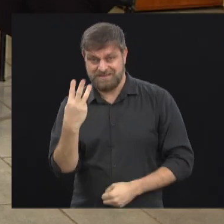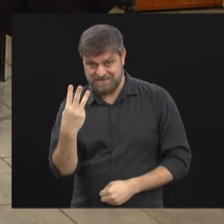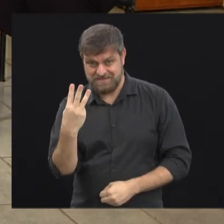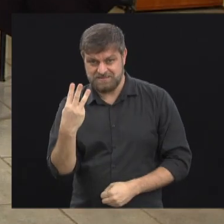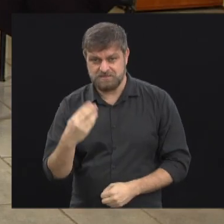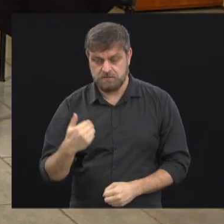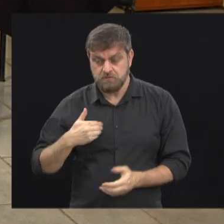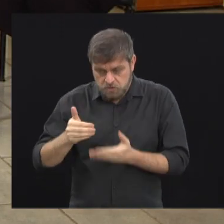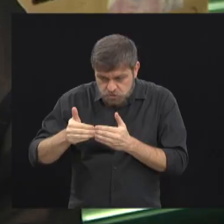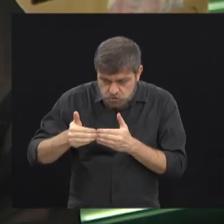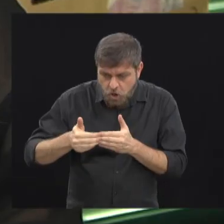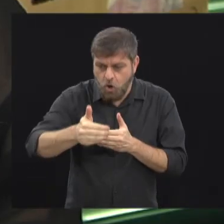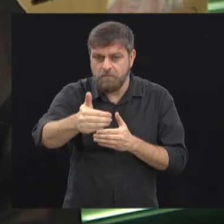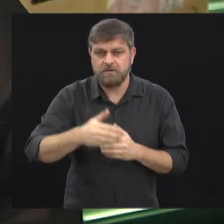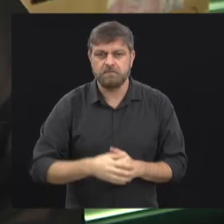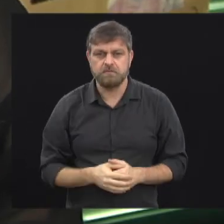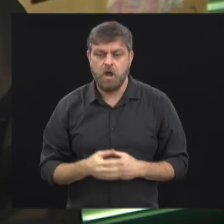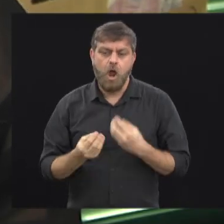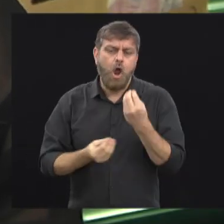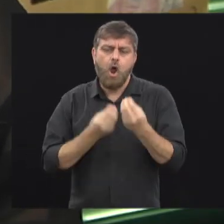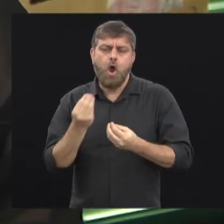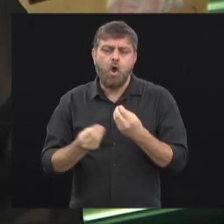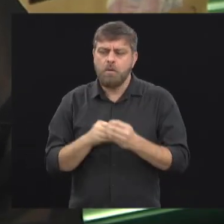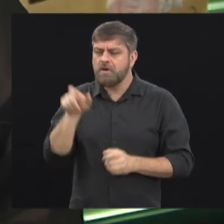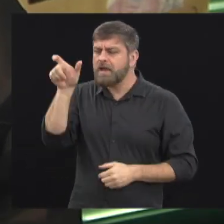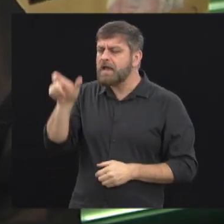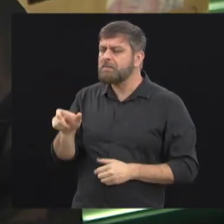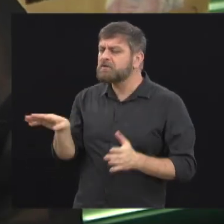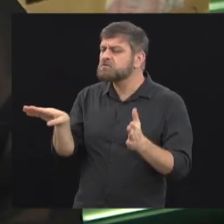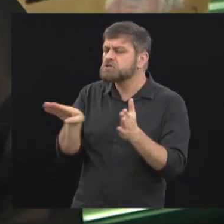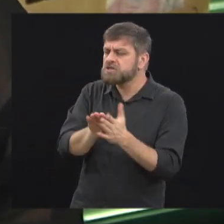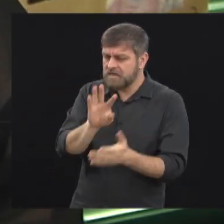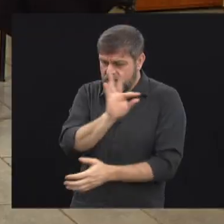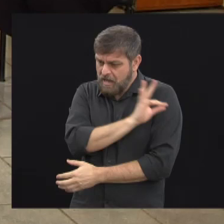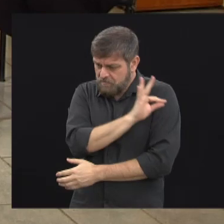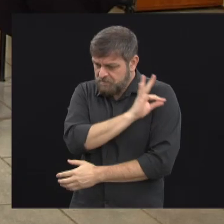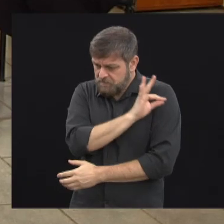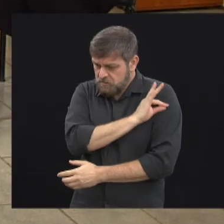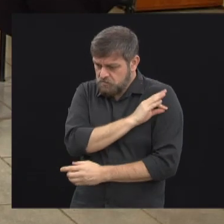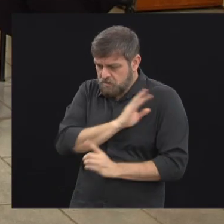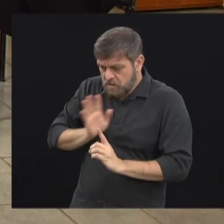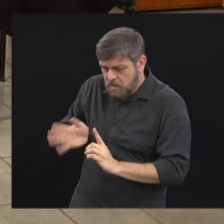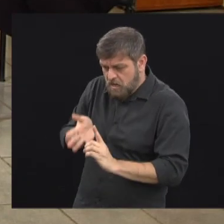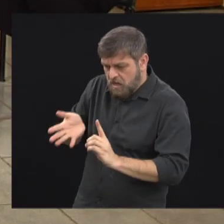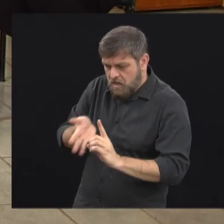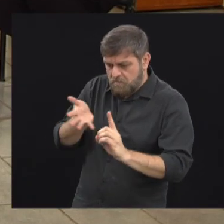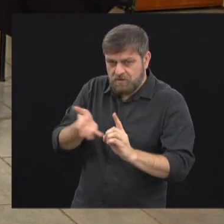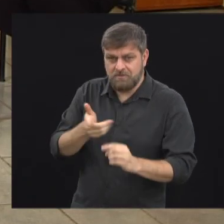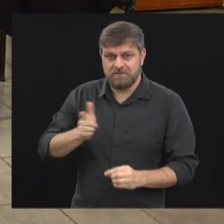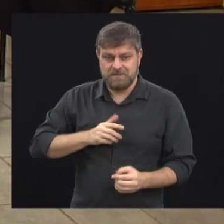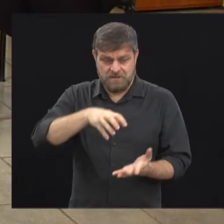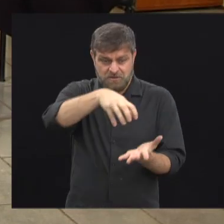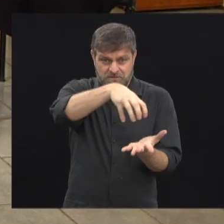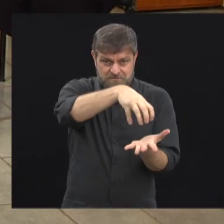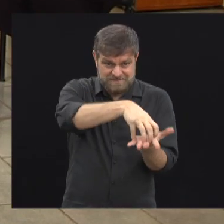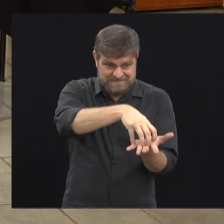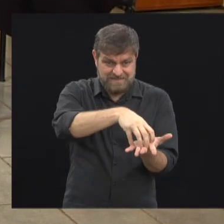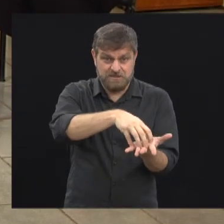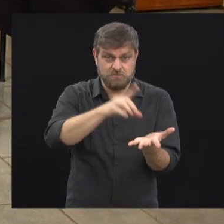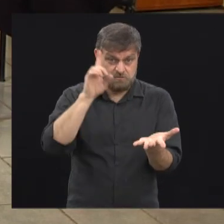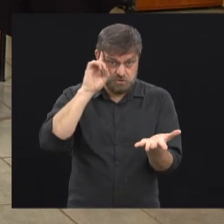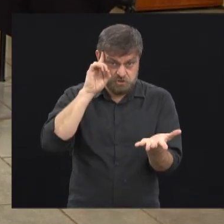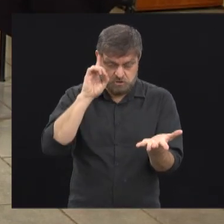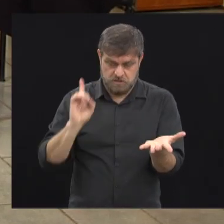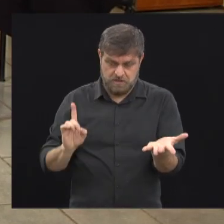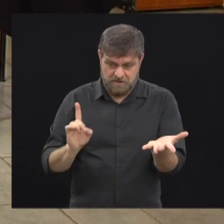quando nós iniciamos. E esse encaminhamento, ele é todo feito por meio da prefeitura ou não? Do Centro Dia, o encaminhamento